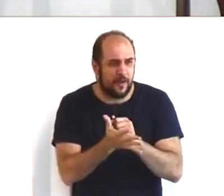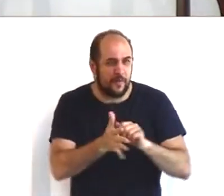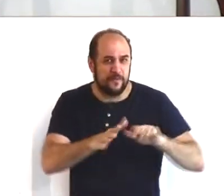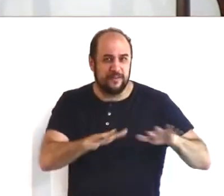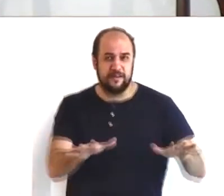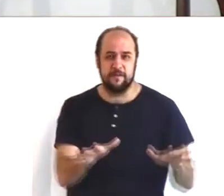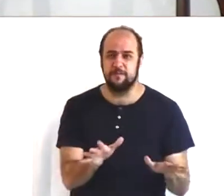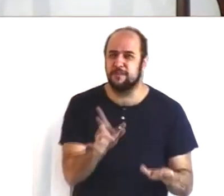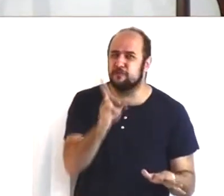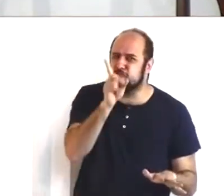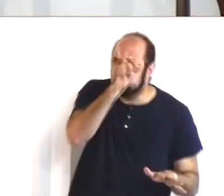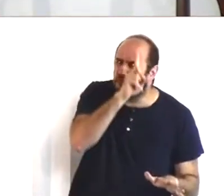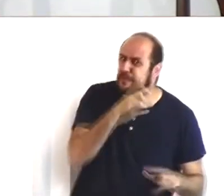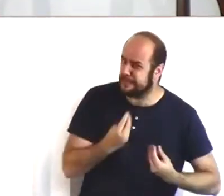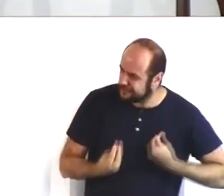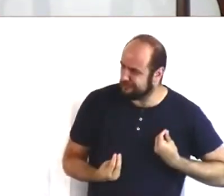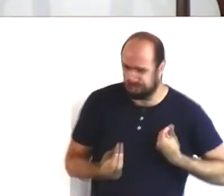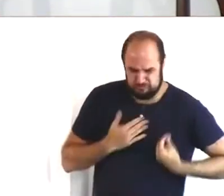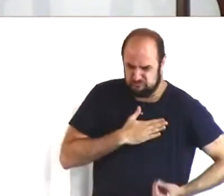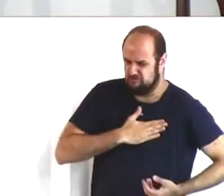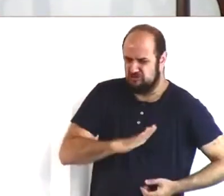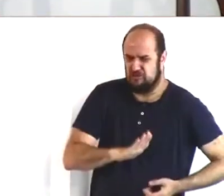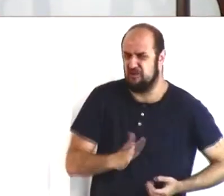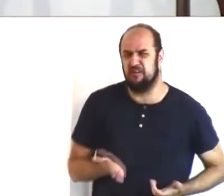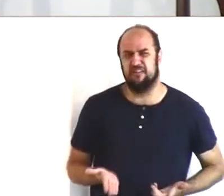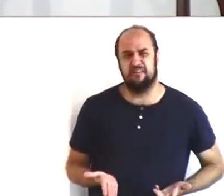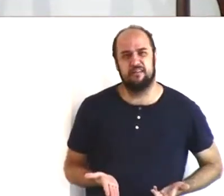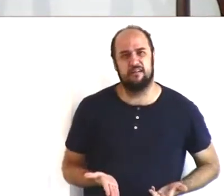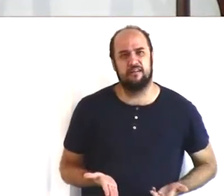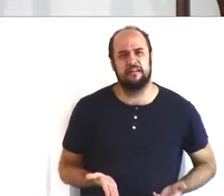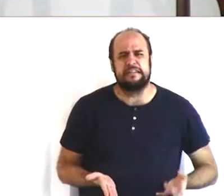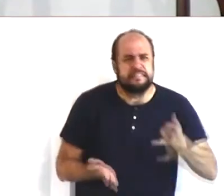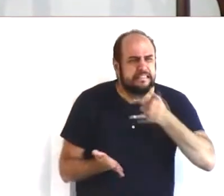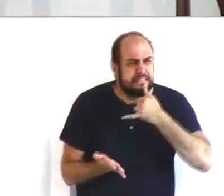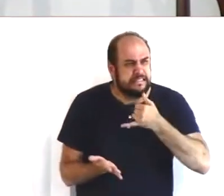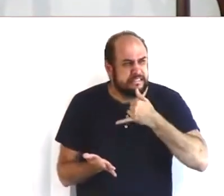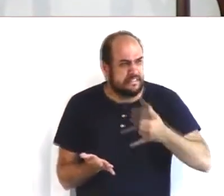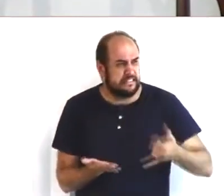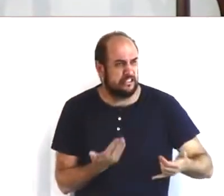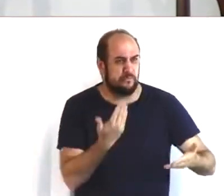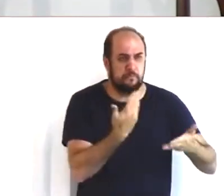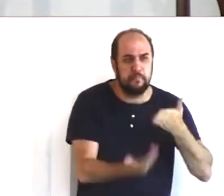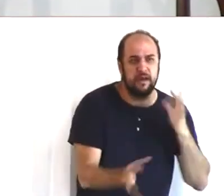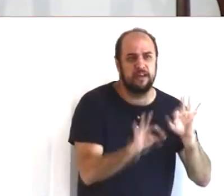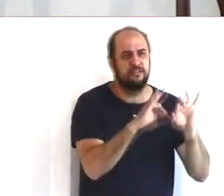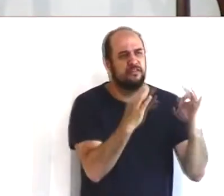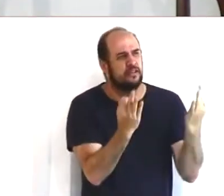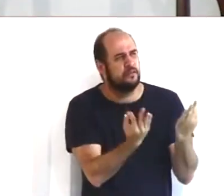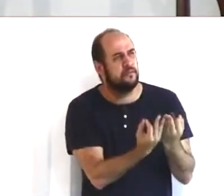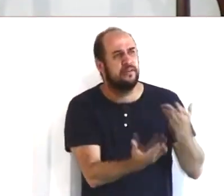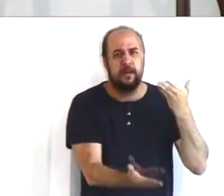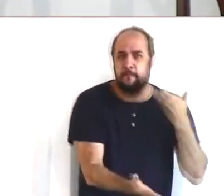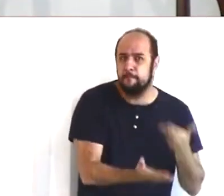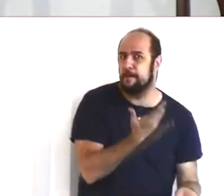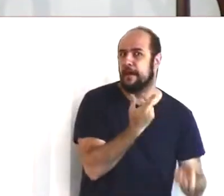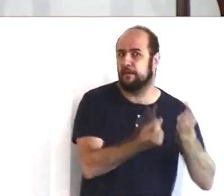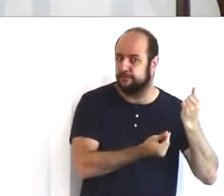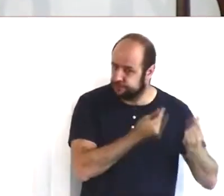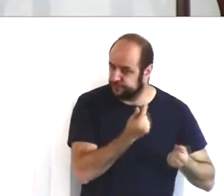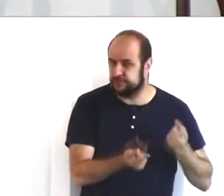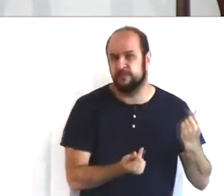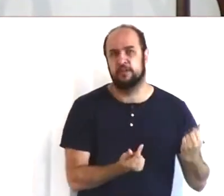gosta de viver o que está vivendo. Esse é o momento que ela fica triste com a perda de familiares, com a perda financeira, com